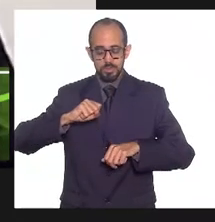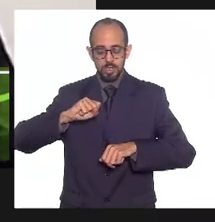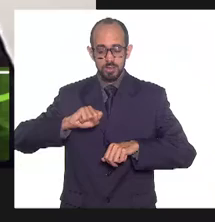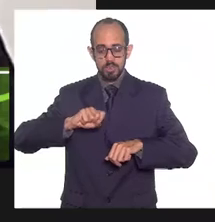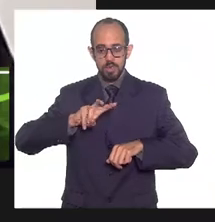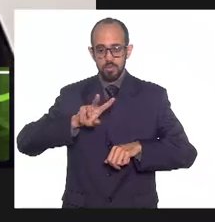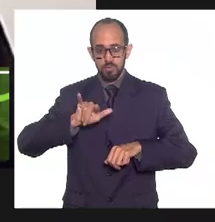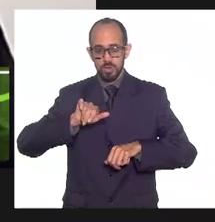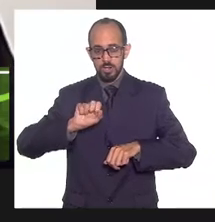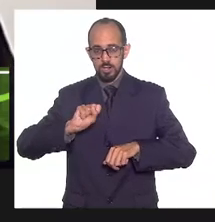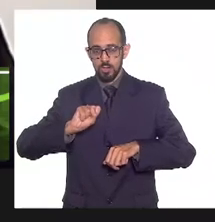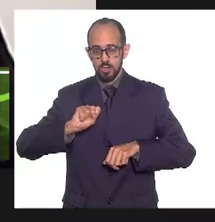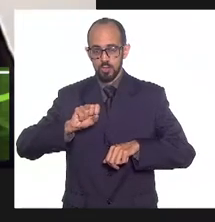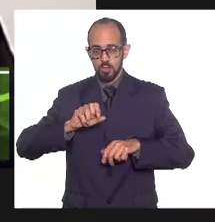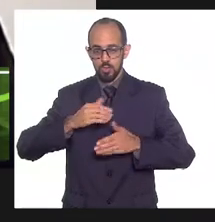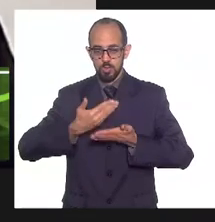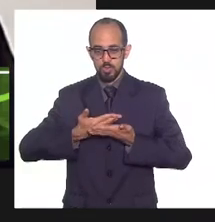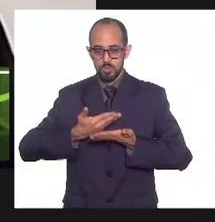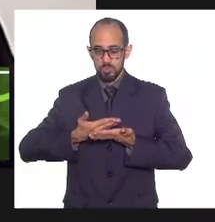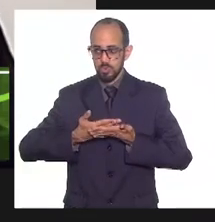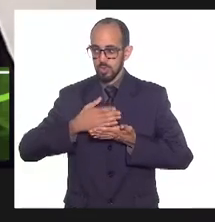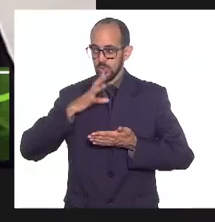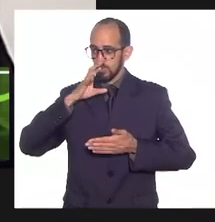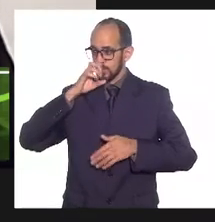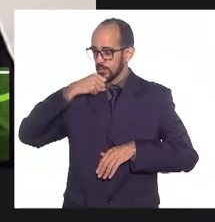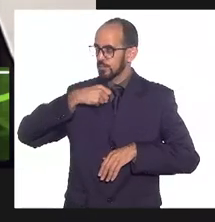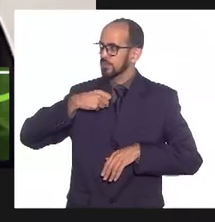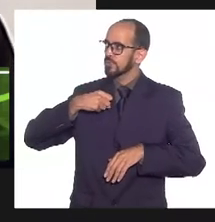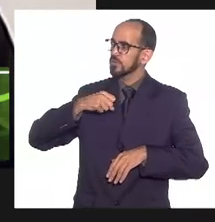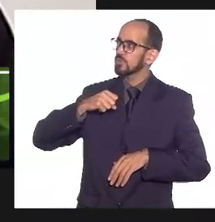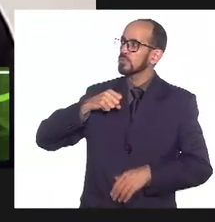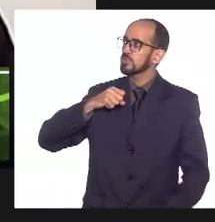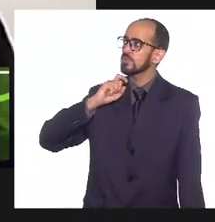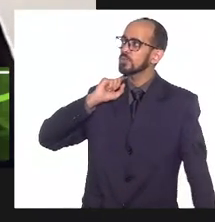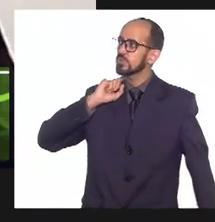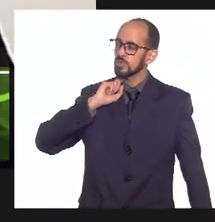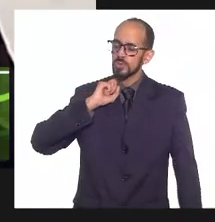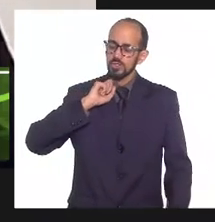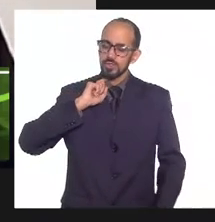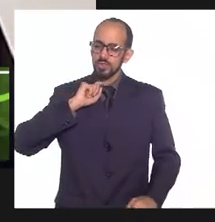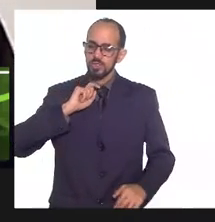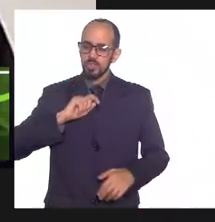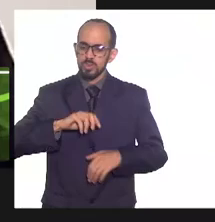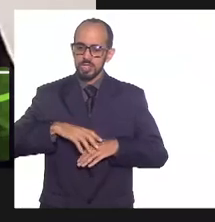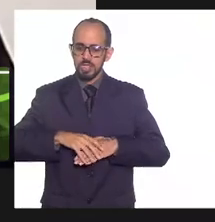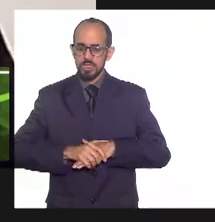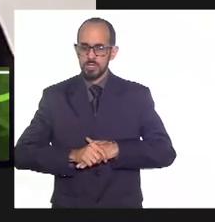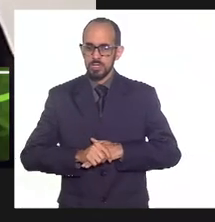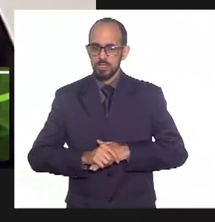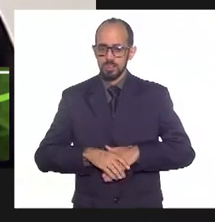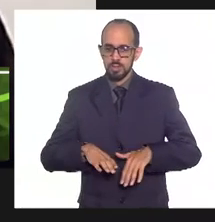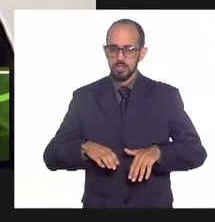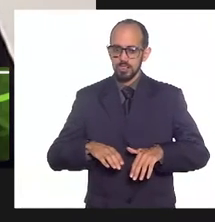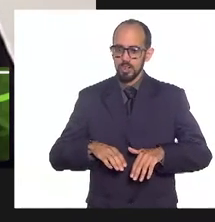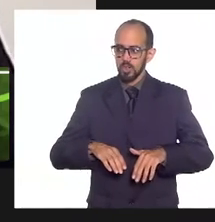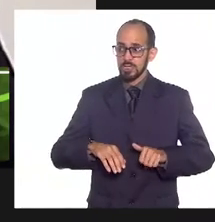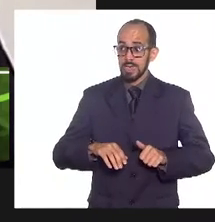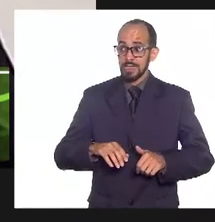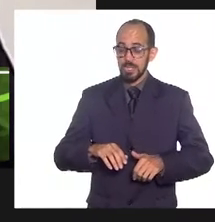é uma história de resistência desde a sua fundação ela é uma escola popular de massa